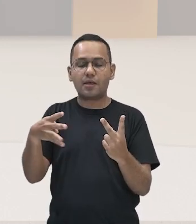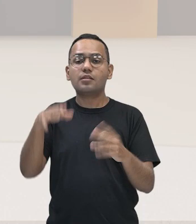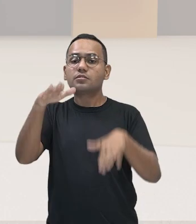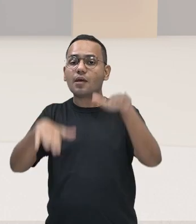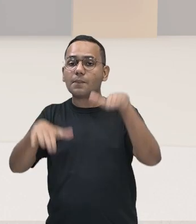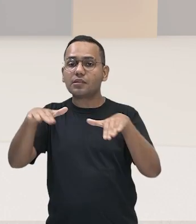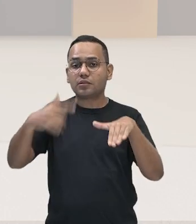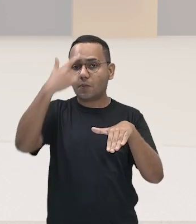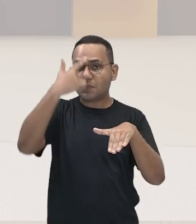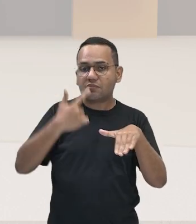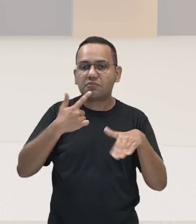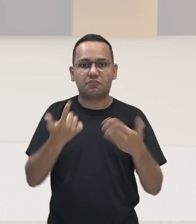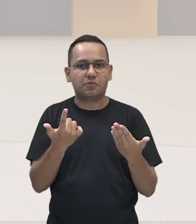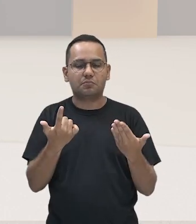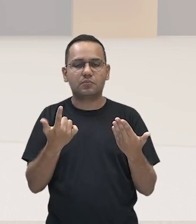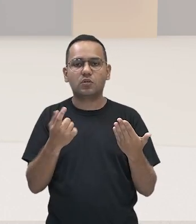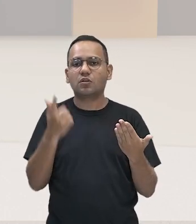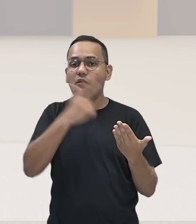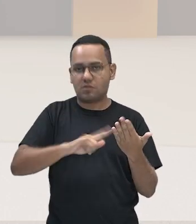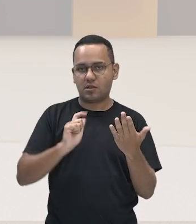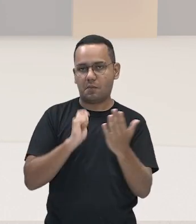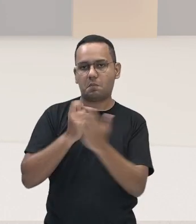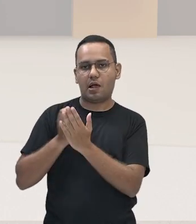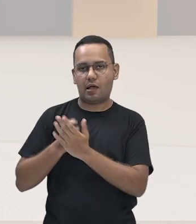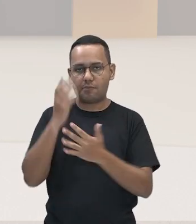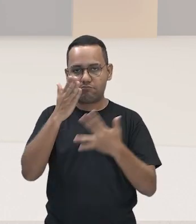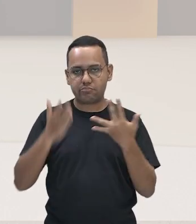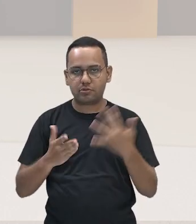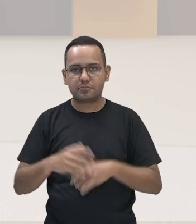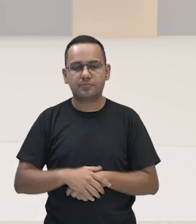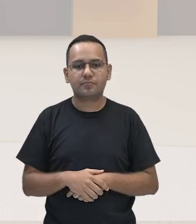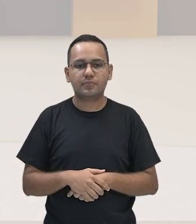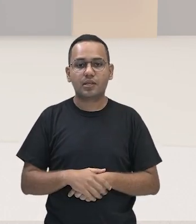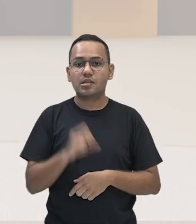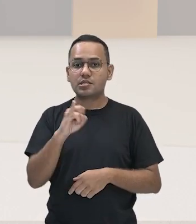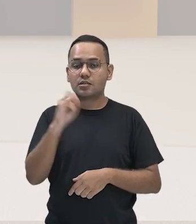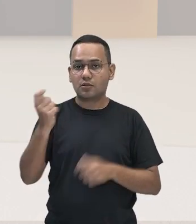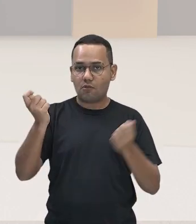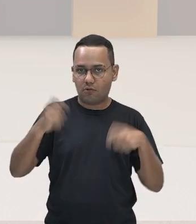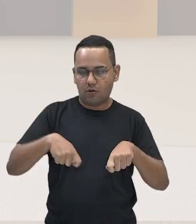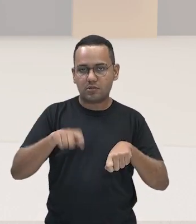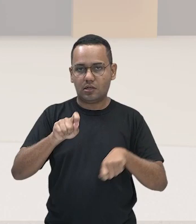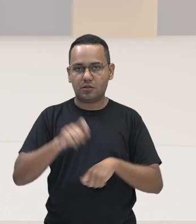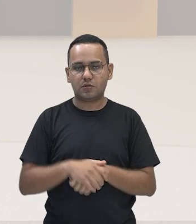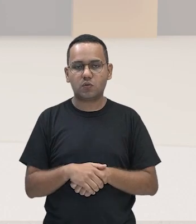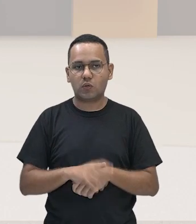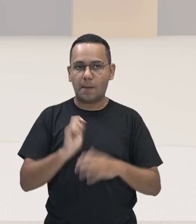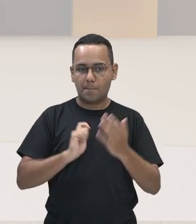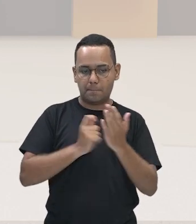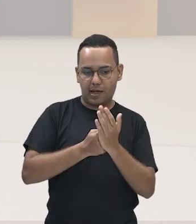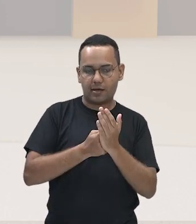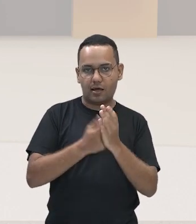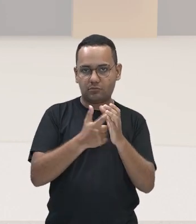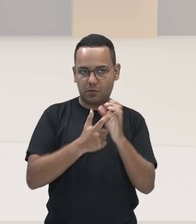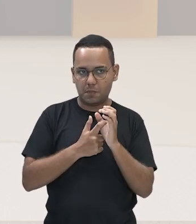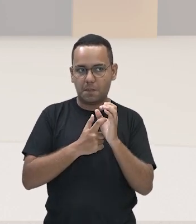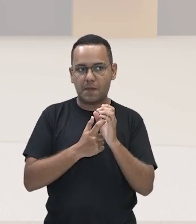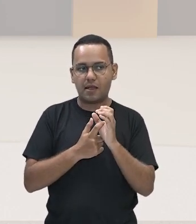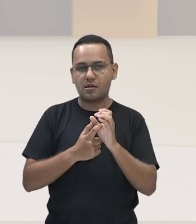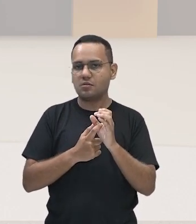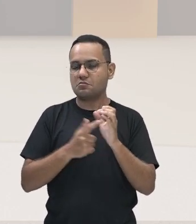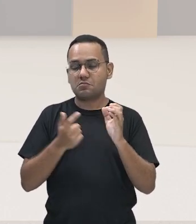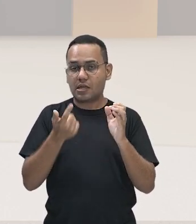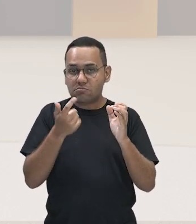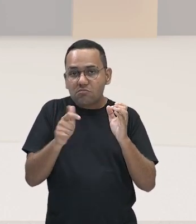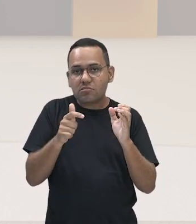cliente, né? Se ele consegue uma capacidade maior de amortização, então um sistema é melhor para ele, é mais interessante para